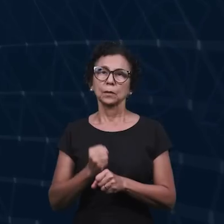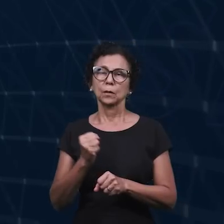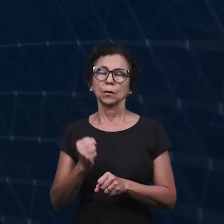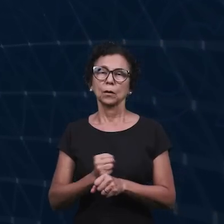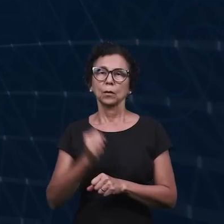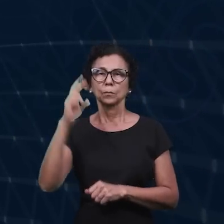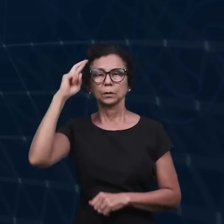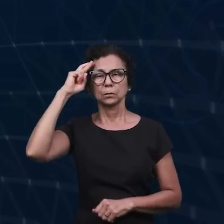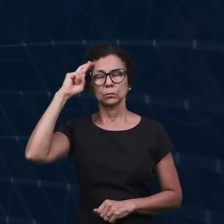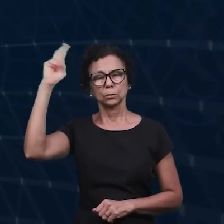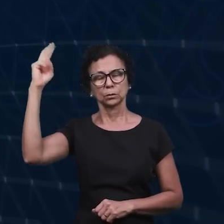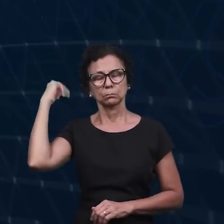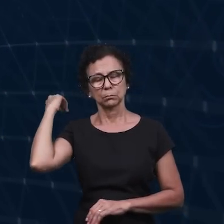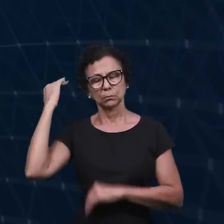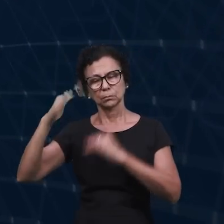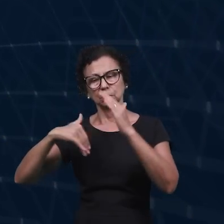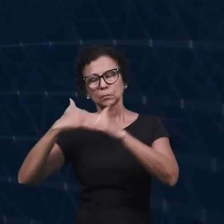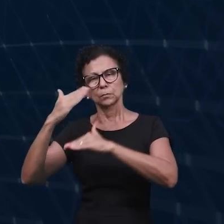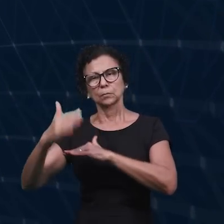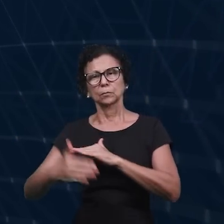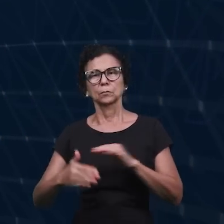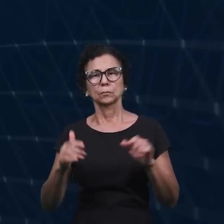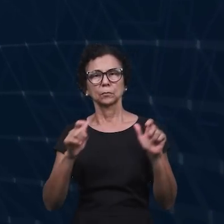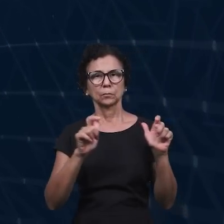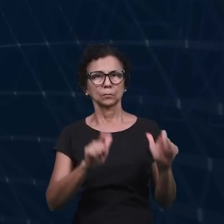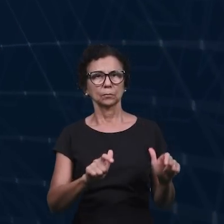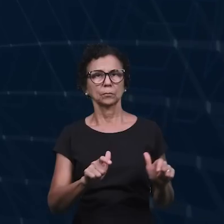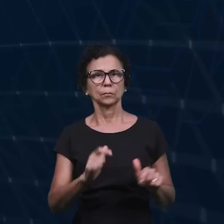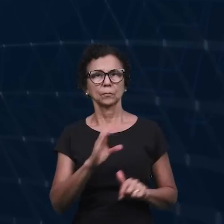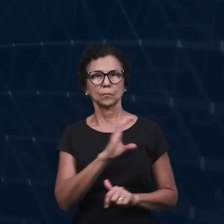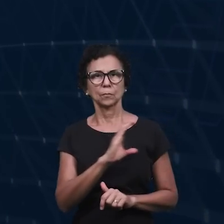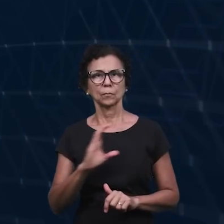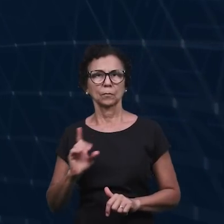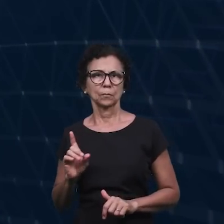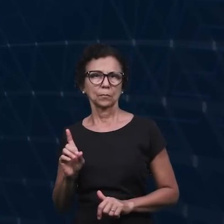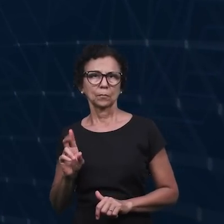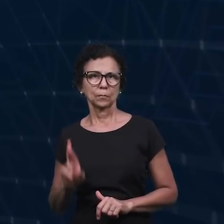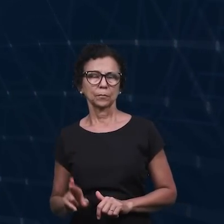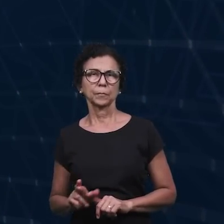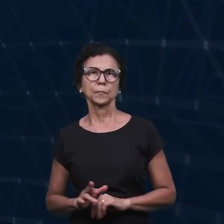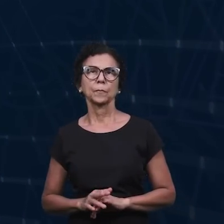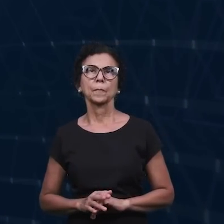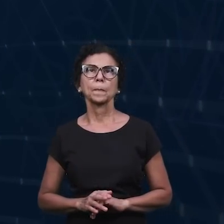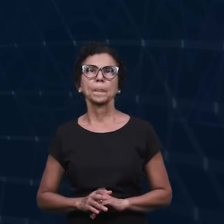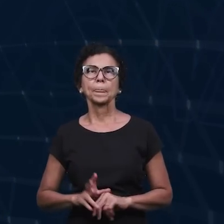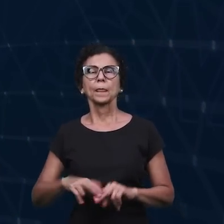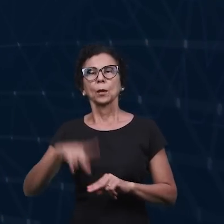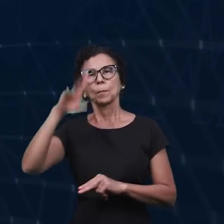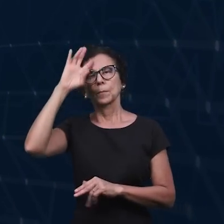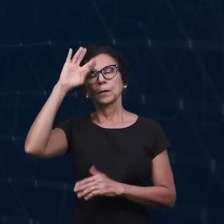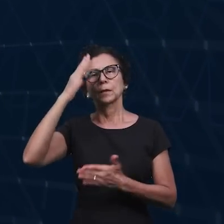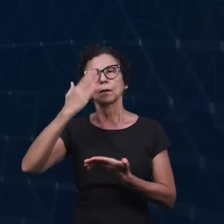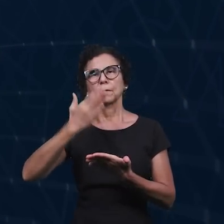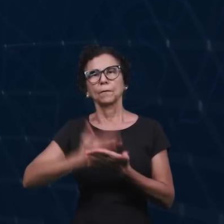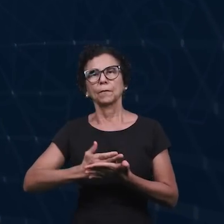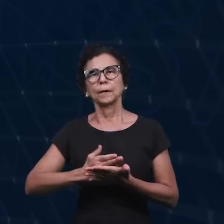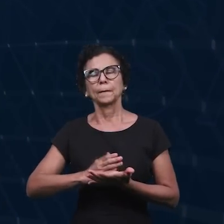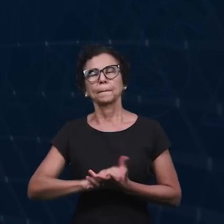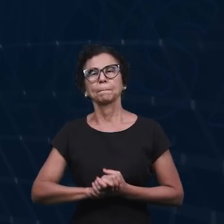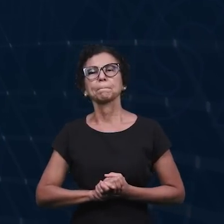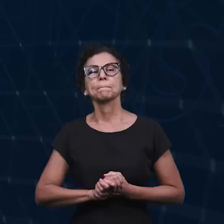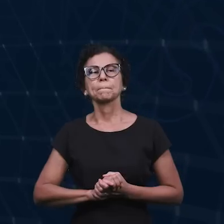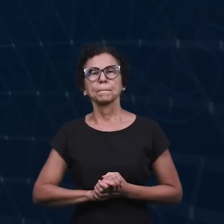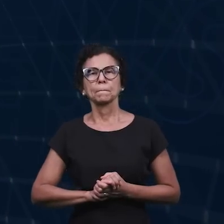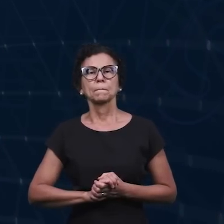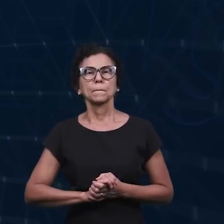estará avançando em Costa Rica. E cremos por fé que a obra